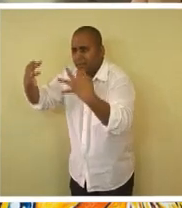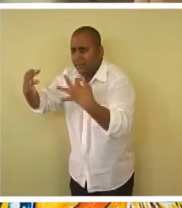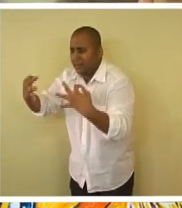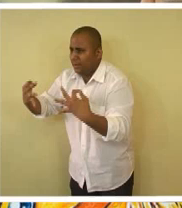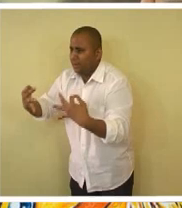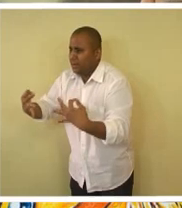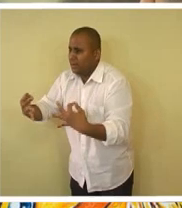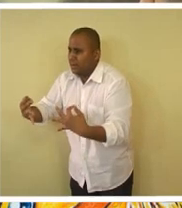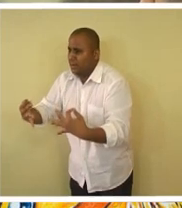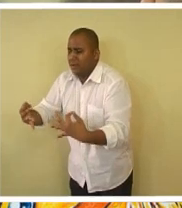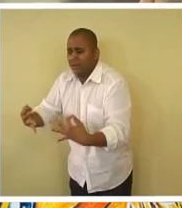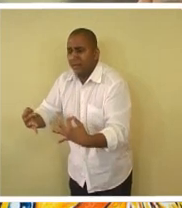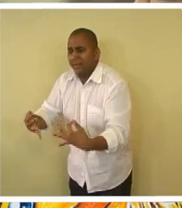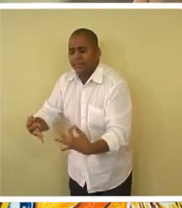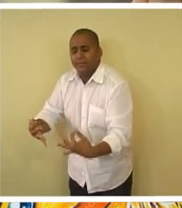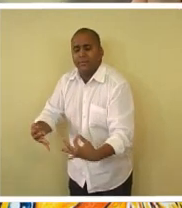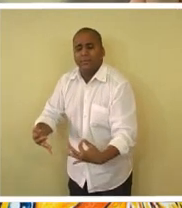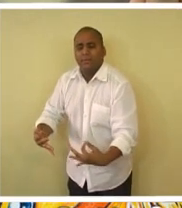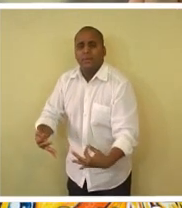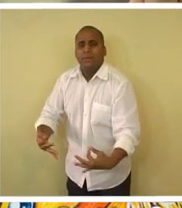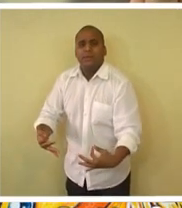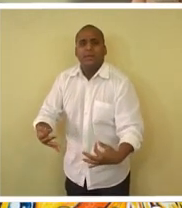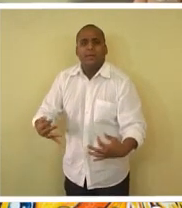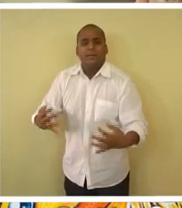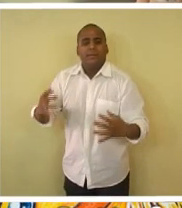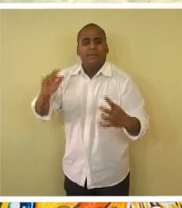recomeça